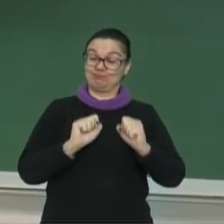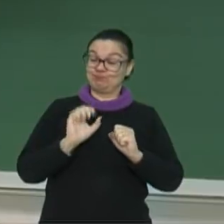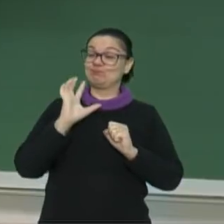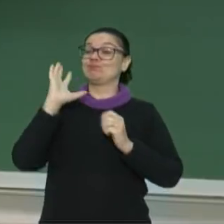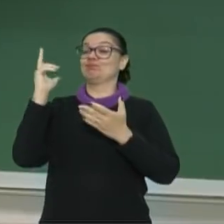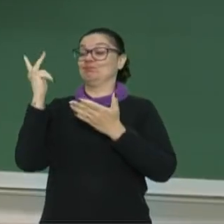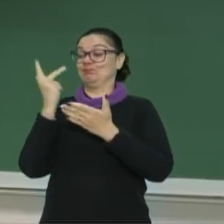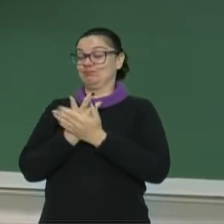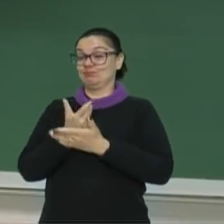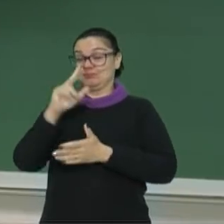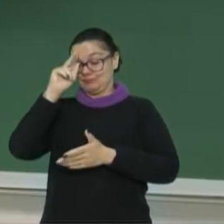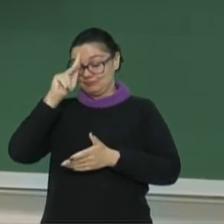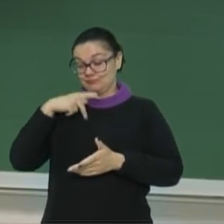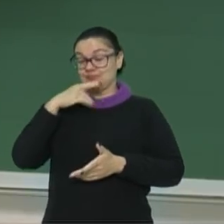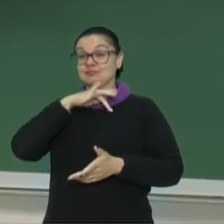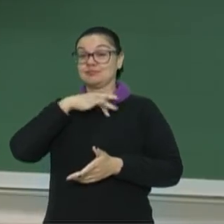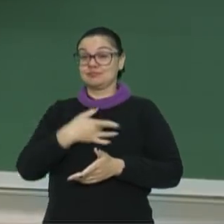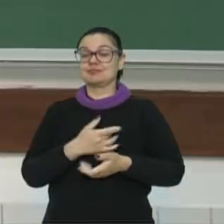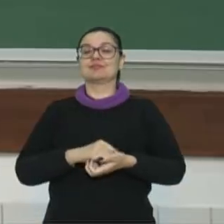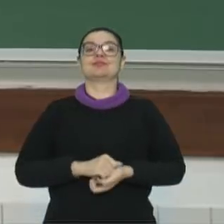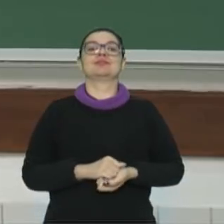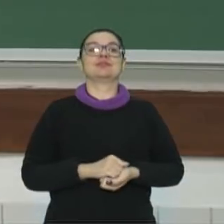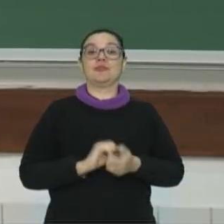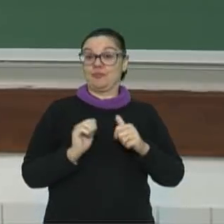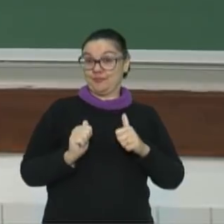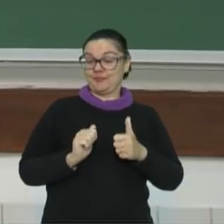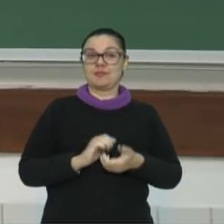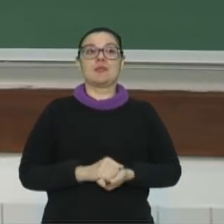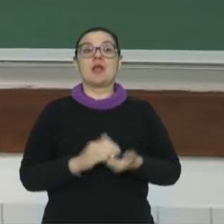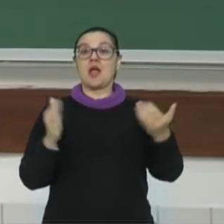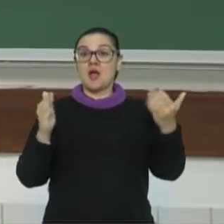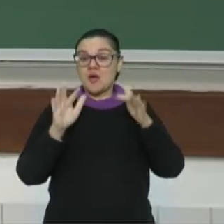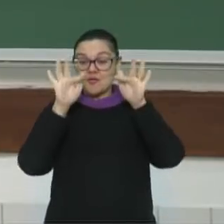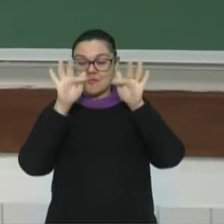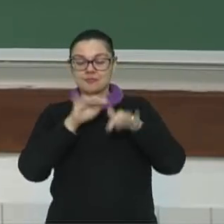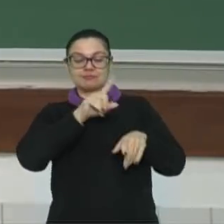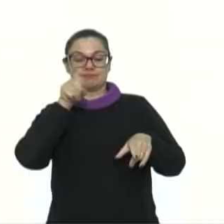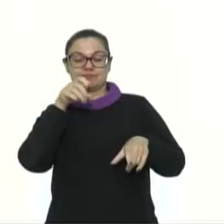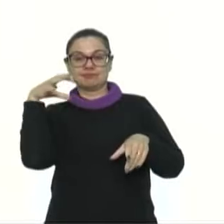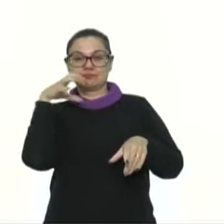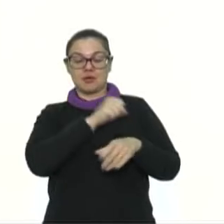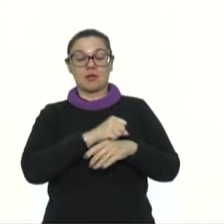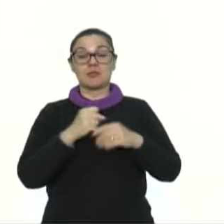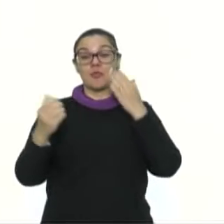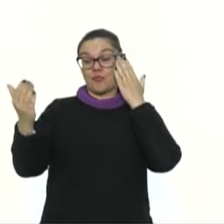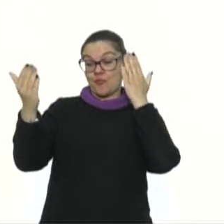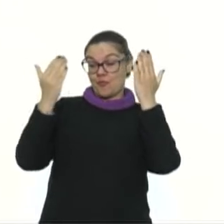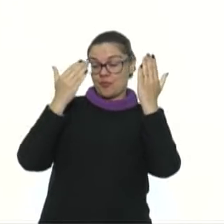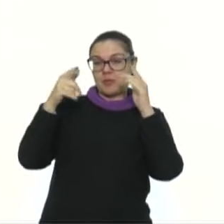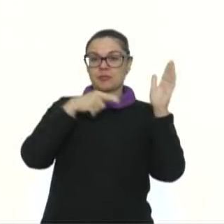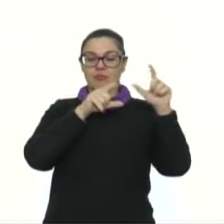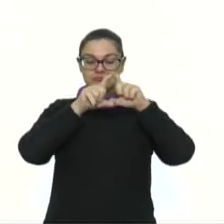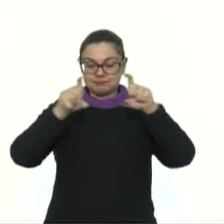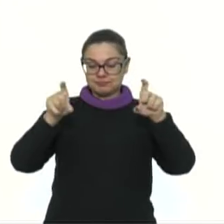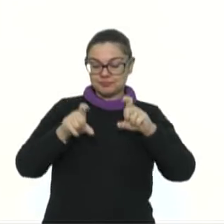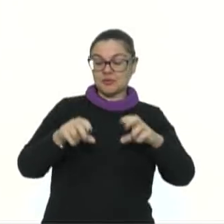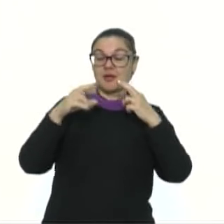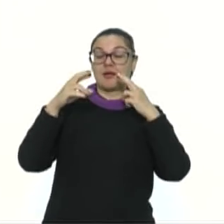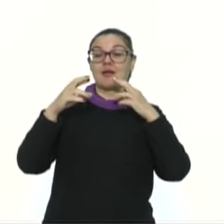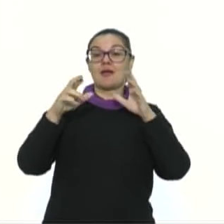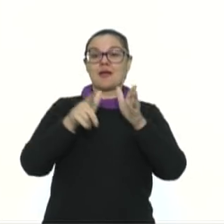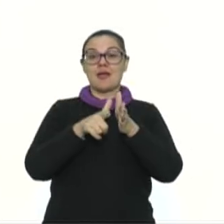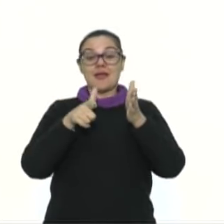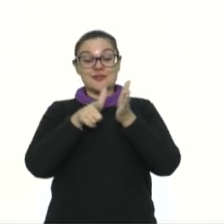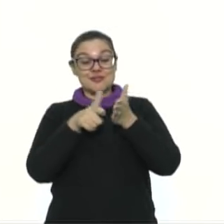que você esteja adotando um comportamento de vítima, ok? Quiz. De acordo com as fontes apresentadas na reportagem,